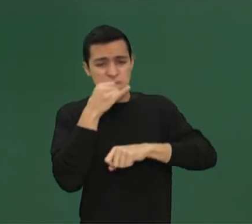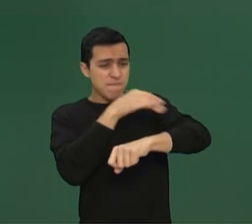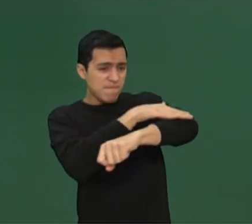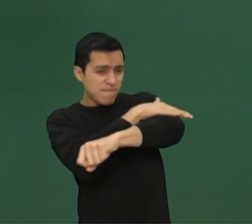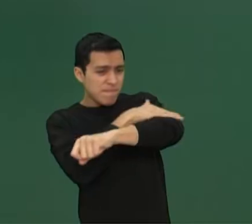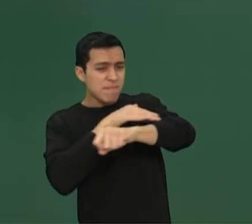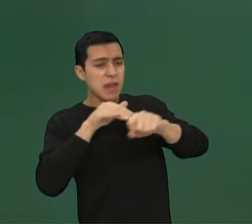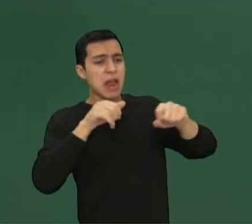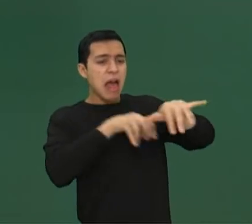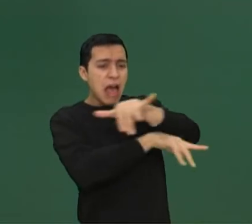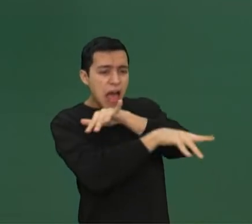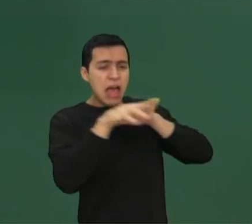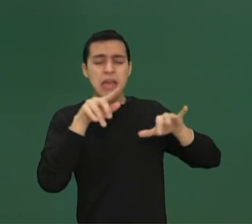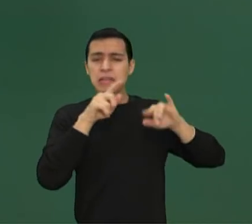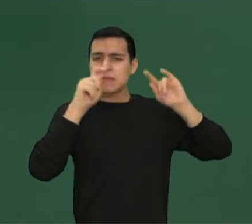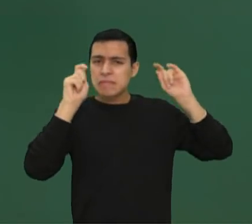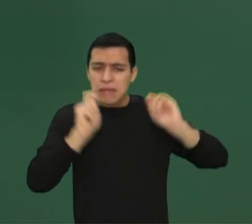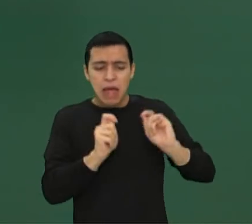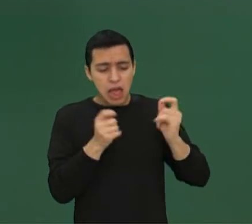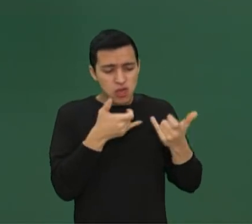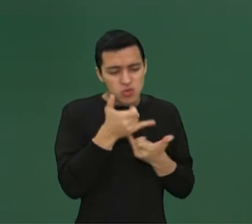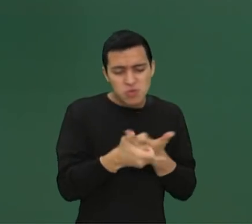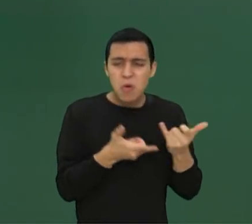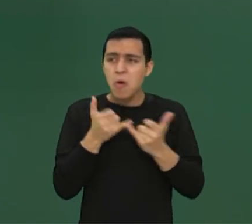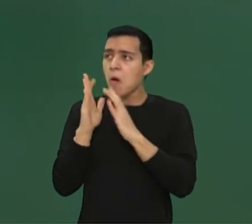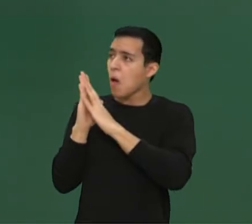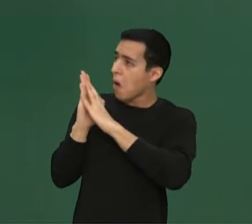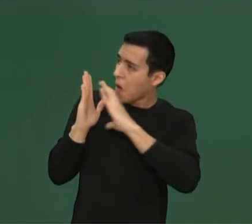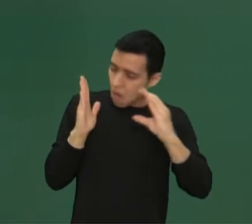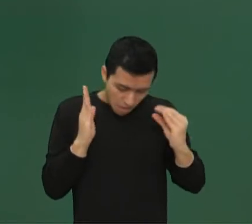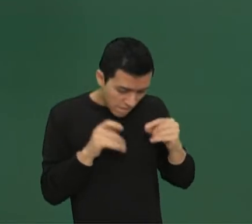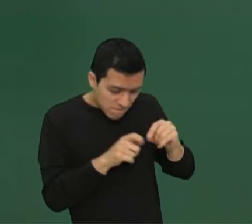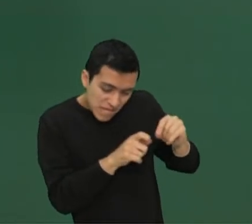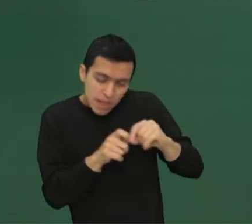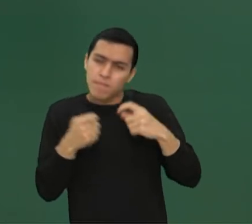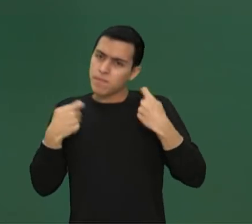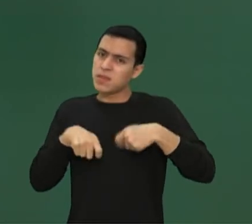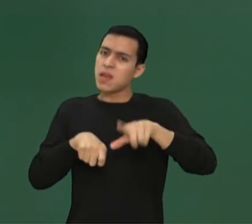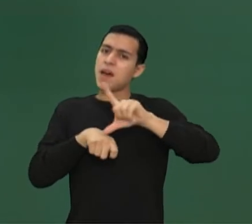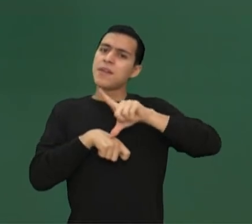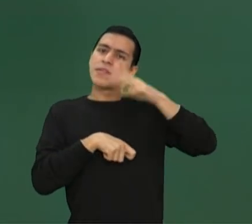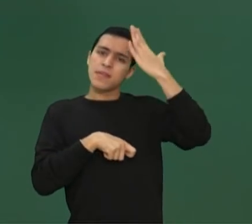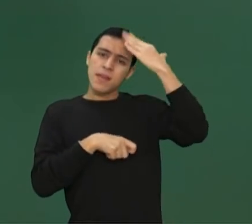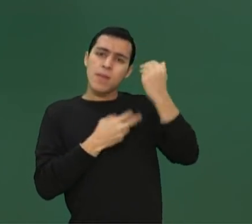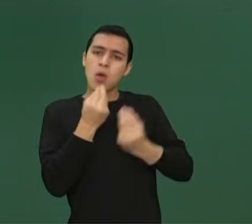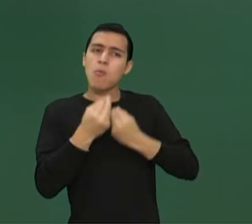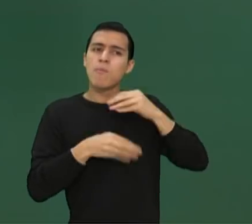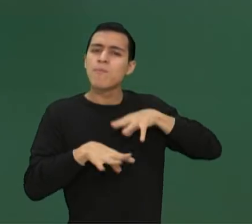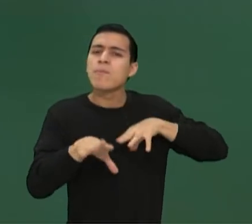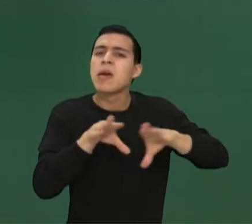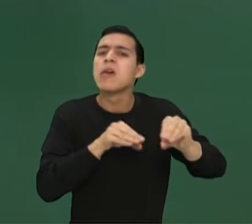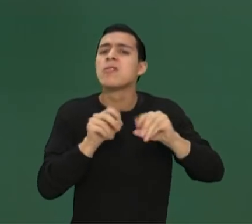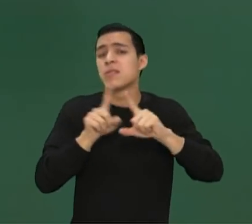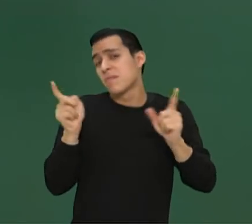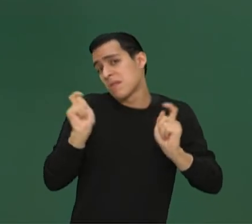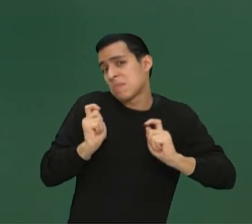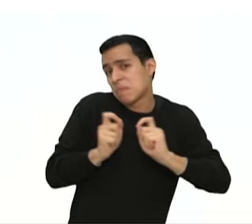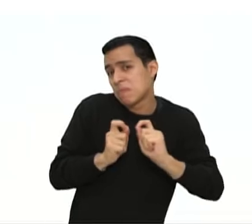consigo reproduzir esse jogo. Eu preciso saber jogá-lo, claro, mas... Olha